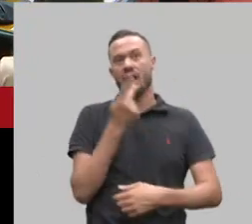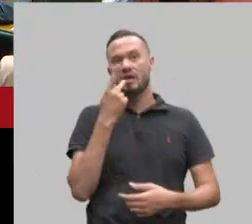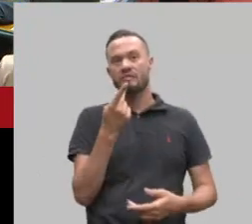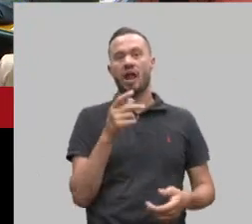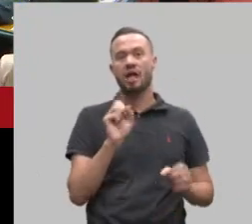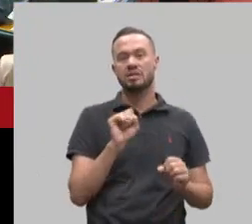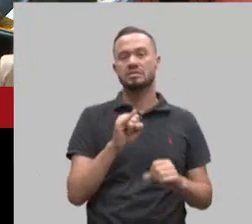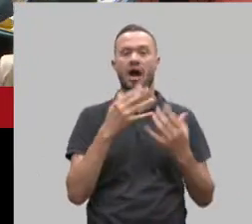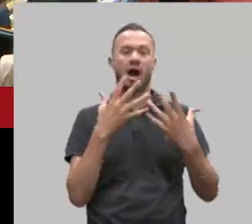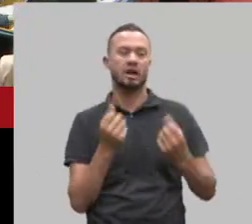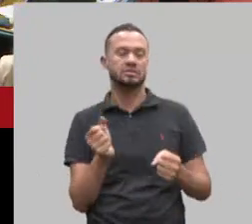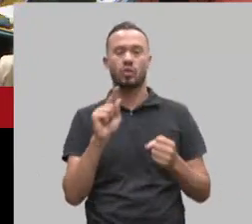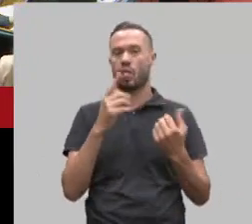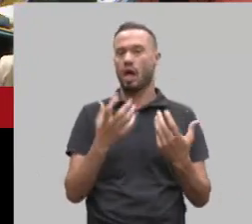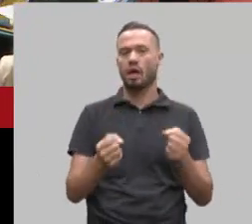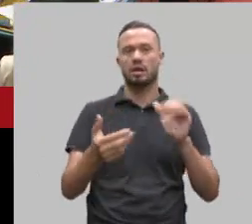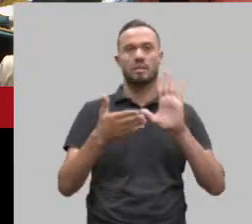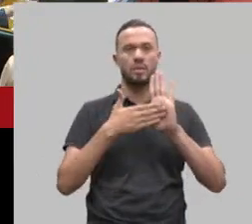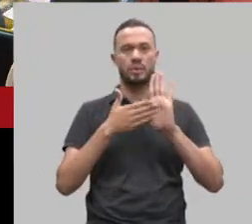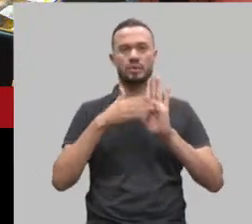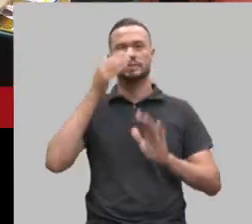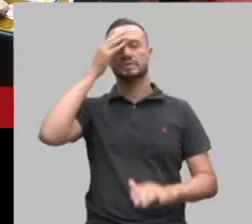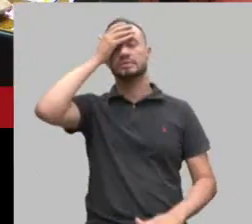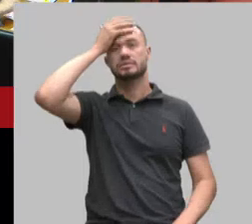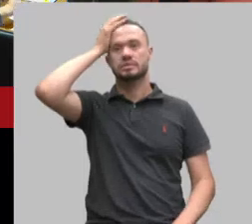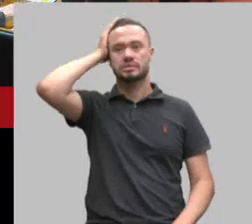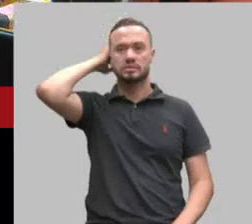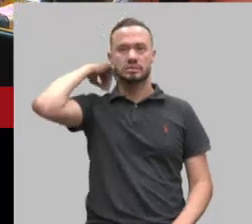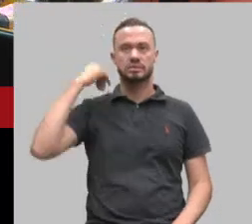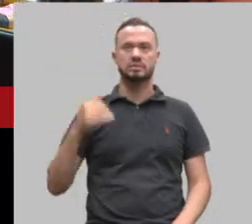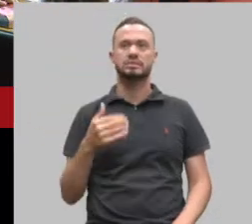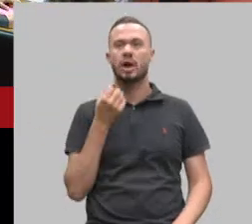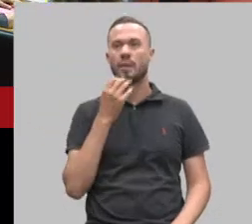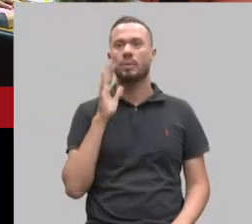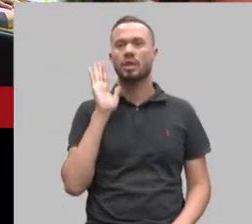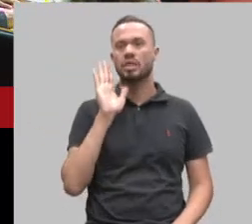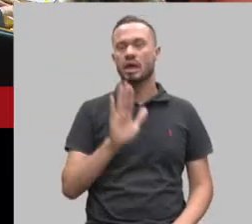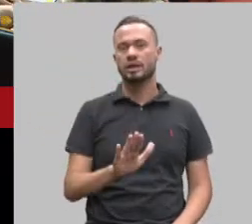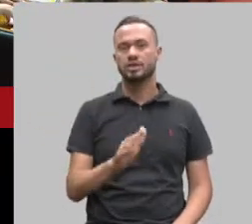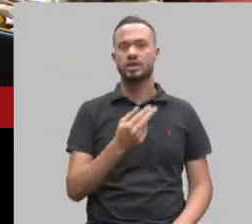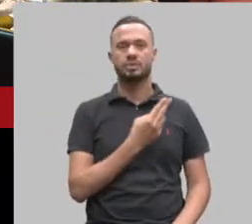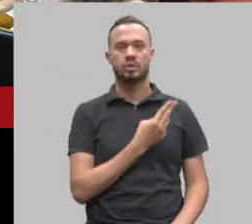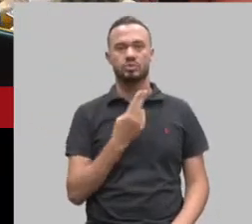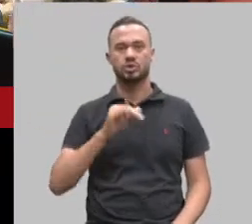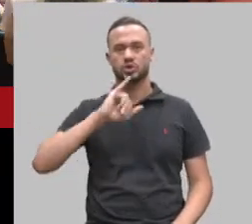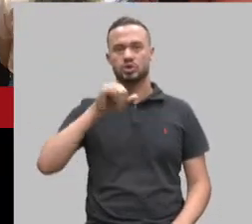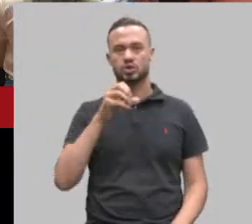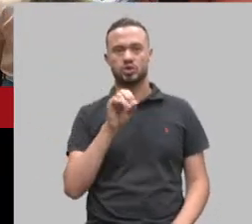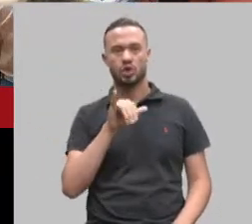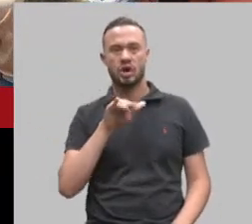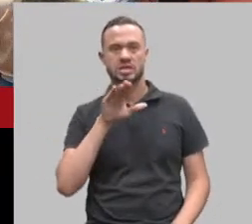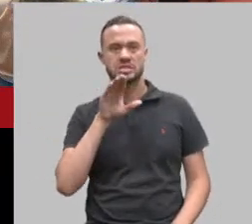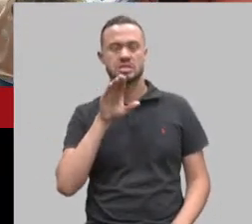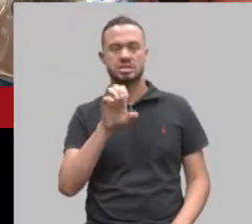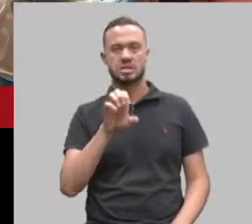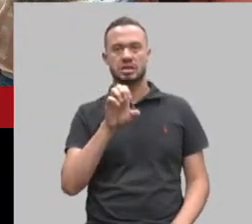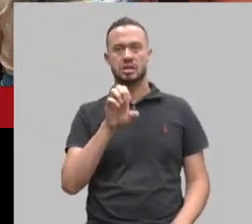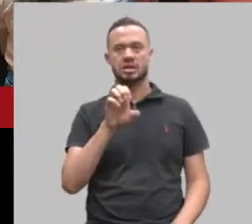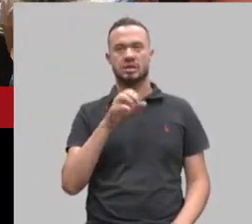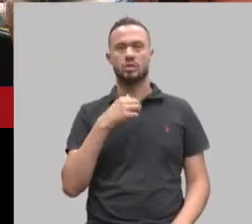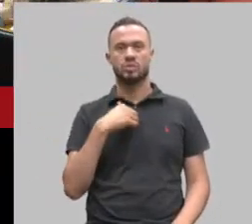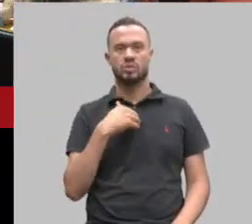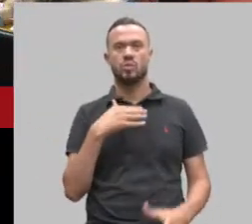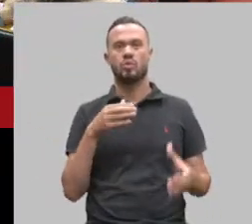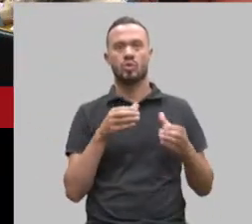proposta valendo Boa tarde meu nome é Joyce eu faço porte eu faço parte do Paulo m